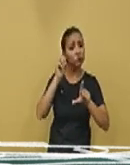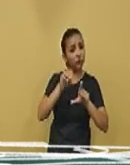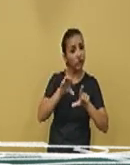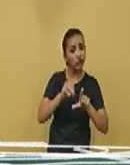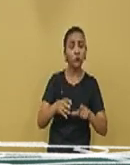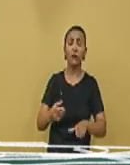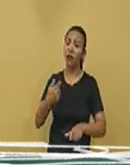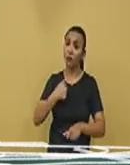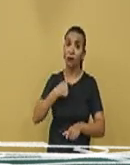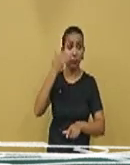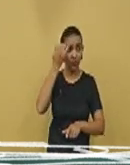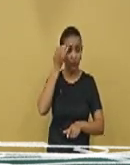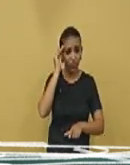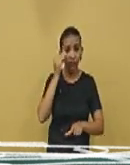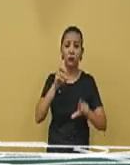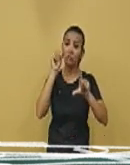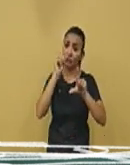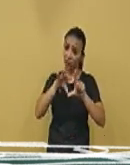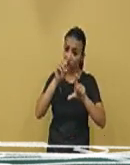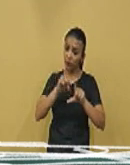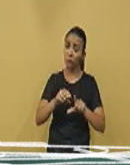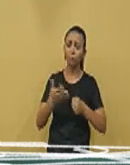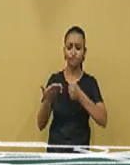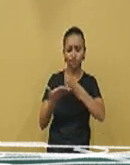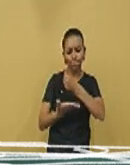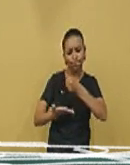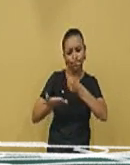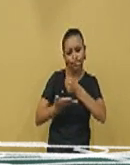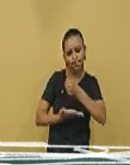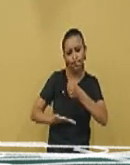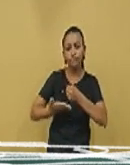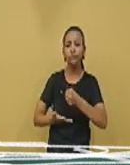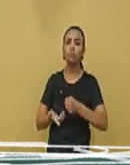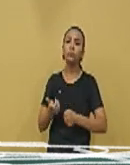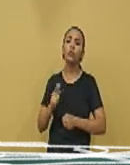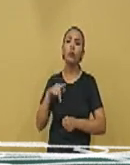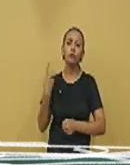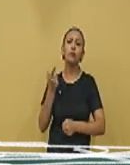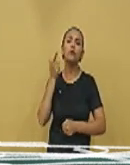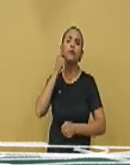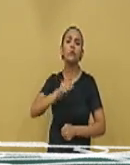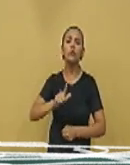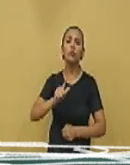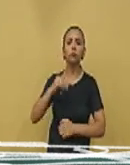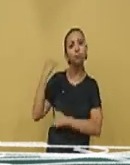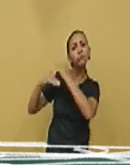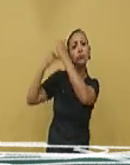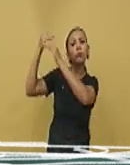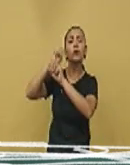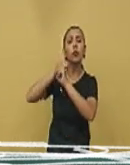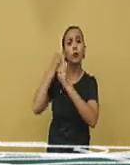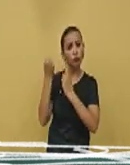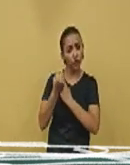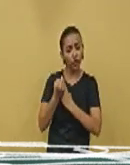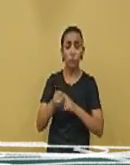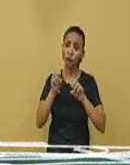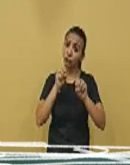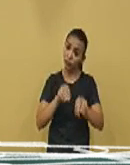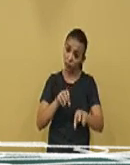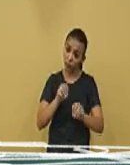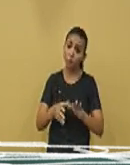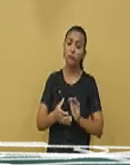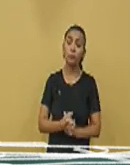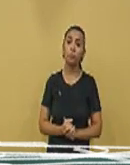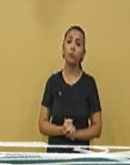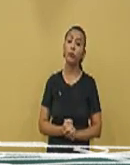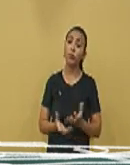E eu entendo que a licenciatura é fundamental para que a gente possa evoluir na nossa sociedade com a educação. E